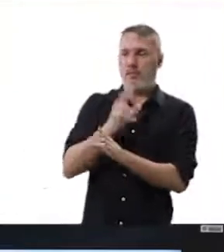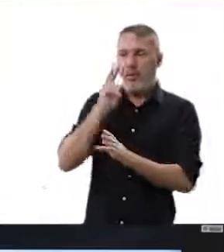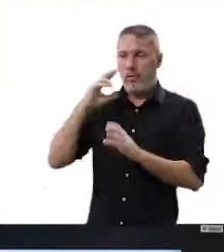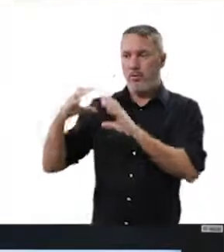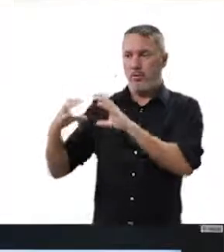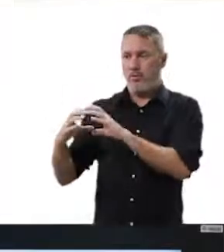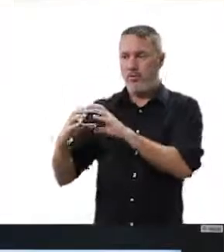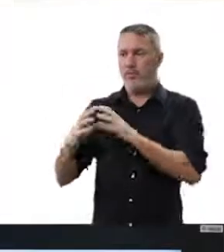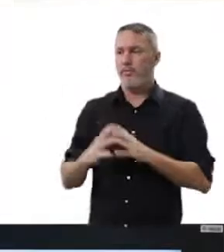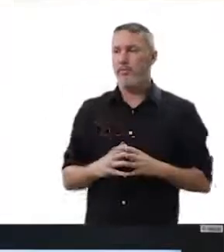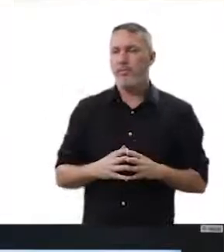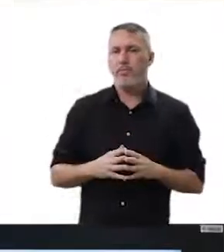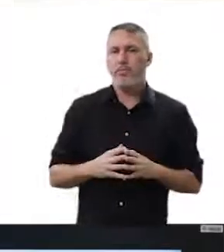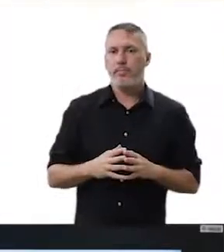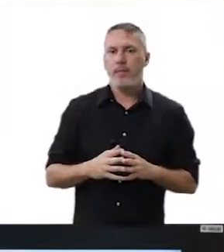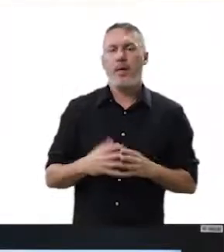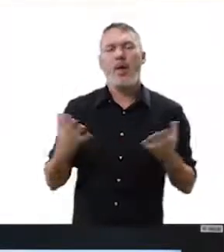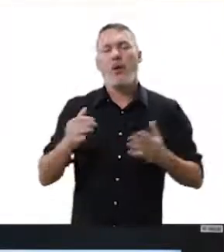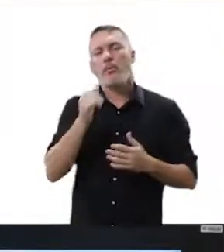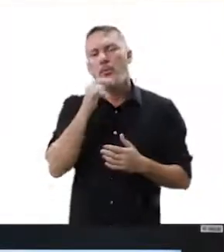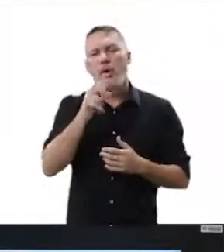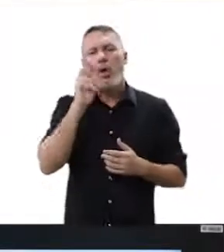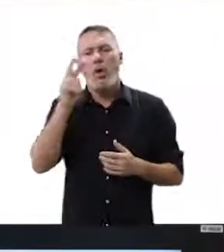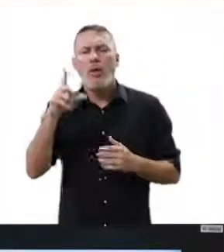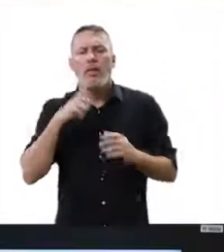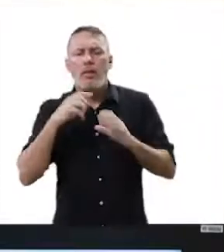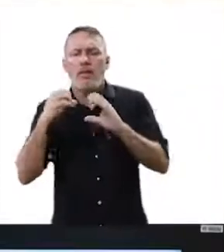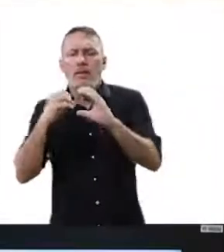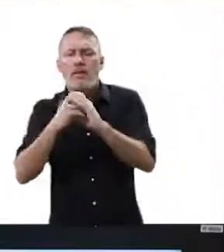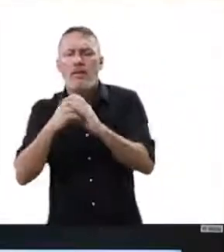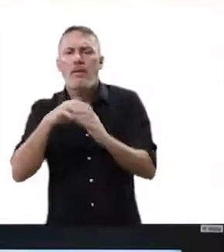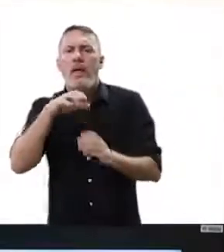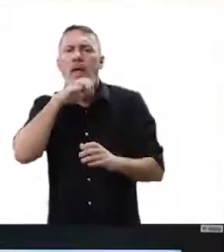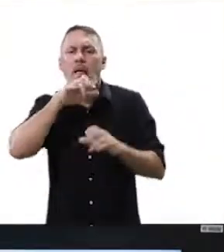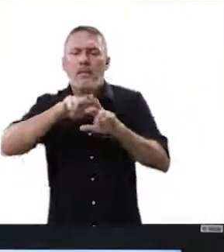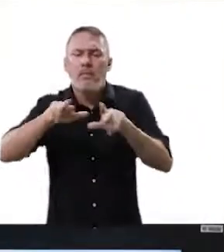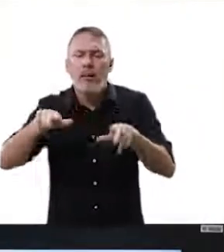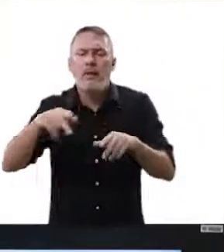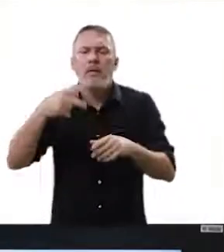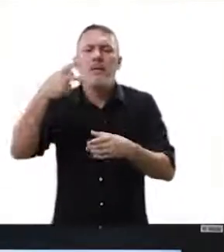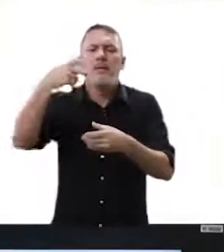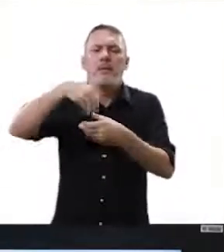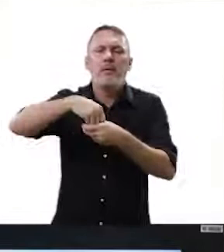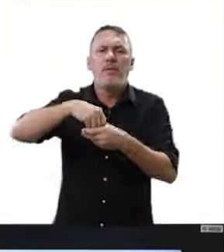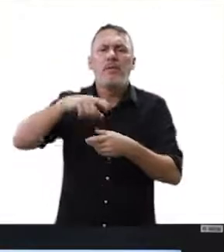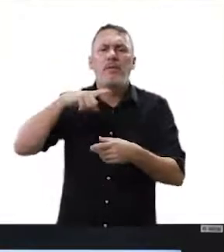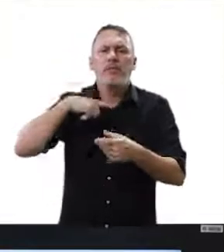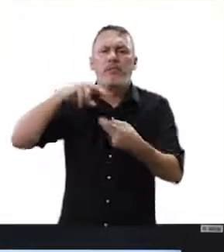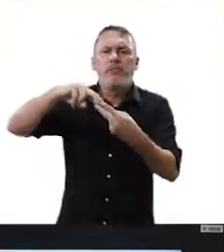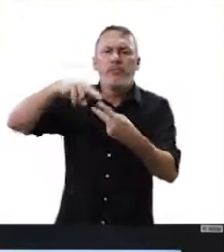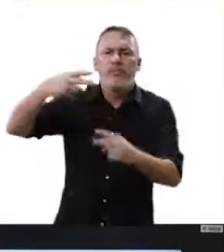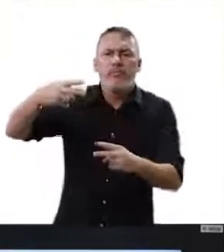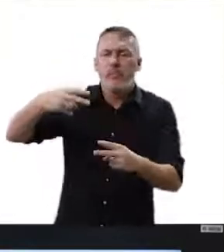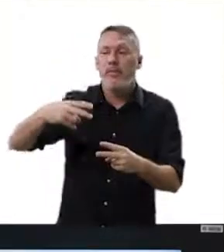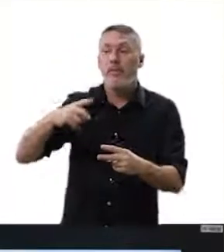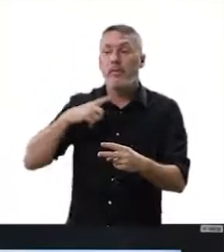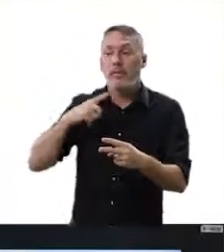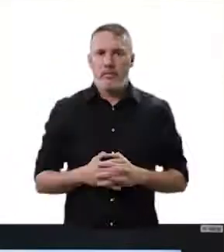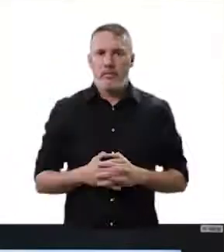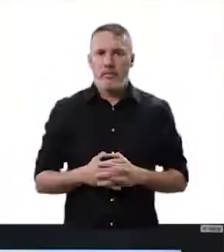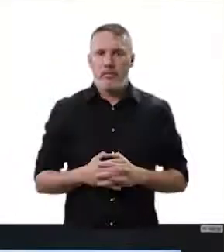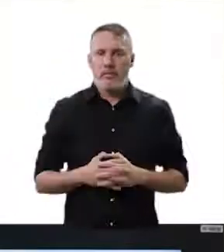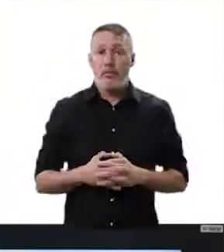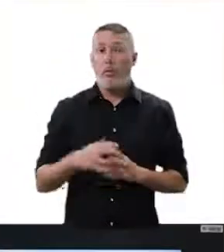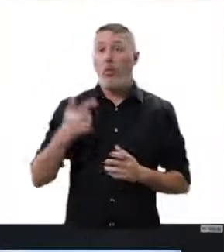carioteca. Então, esses são organismos eucariontes, que já possuem a